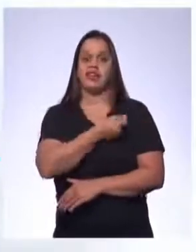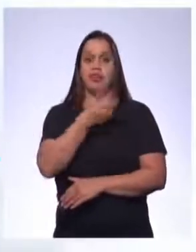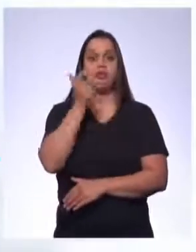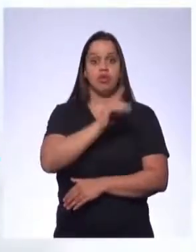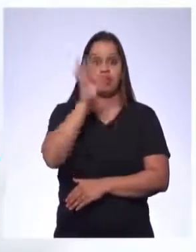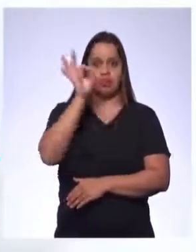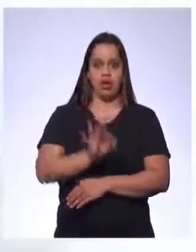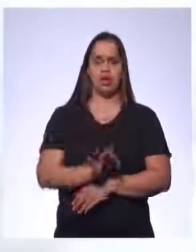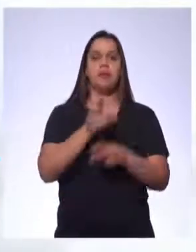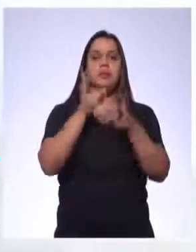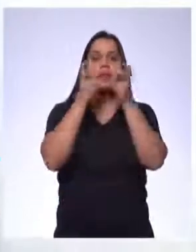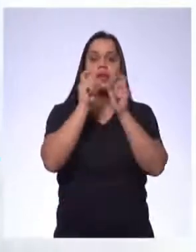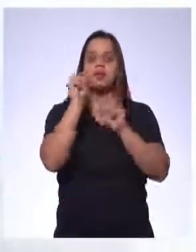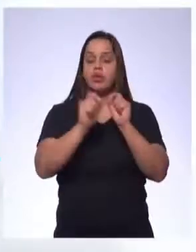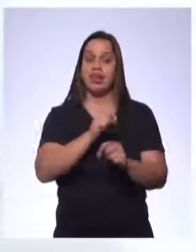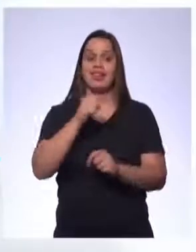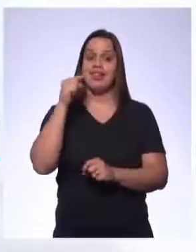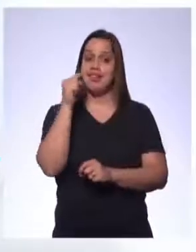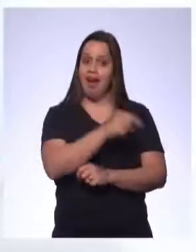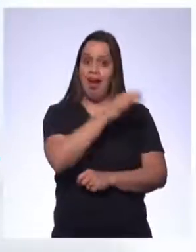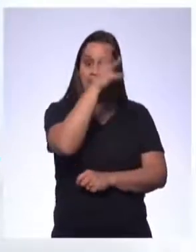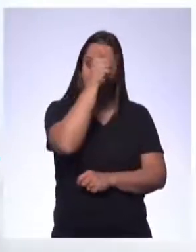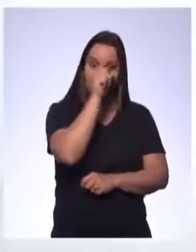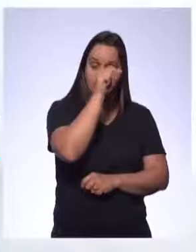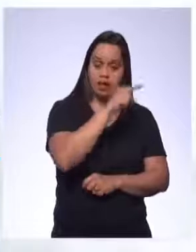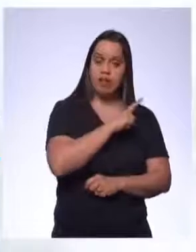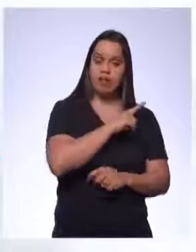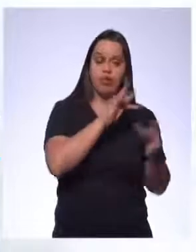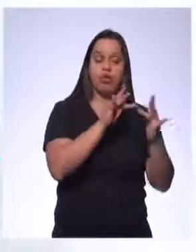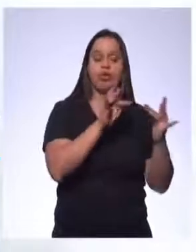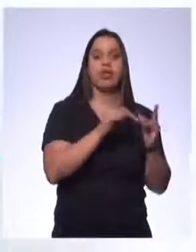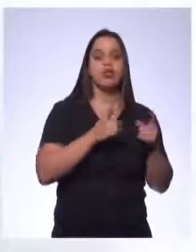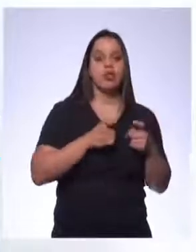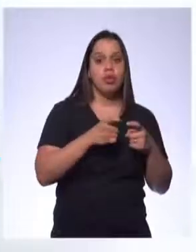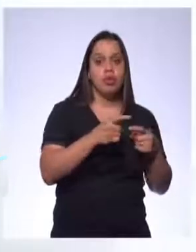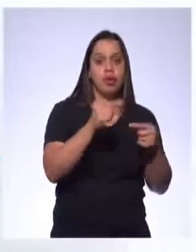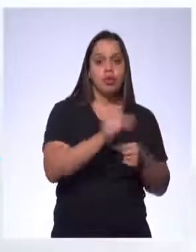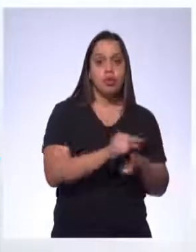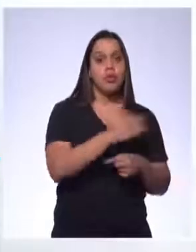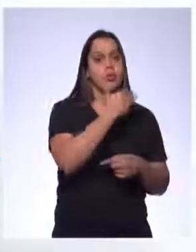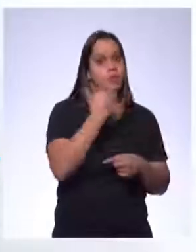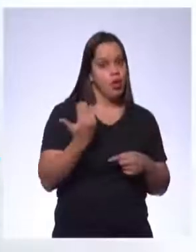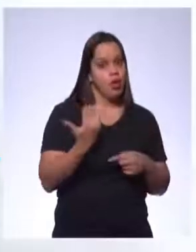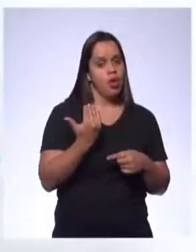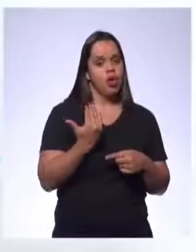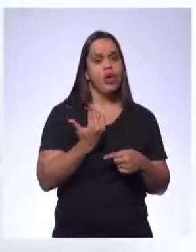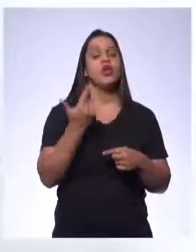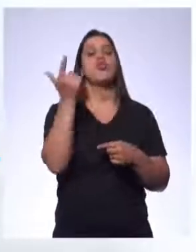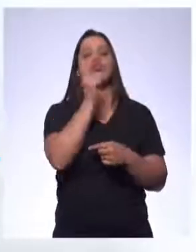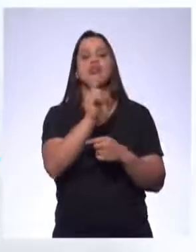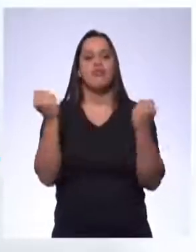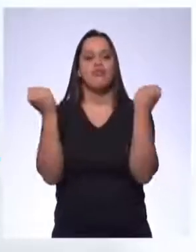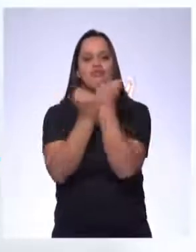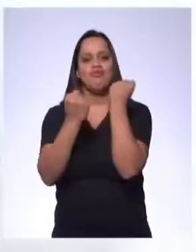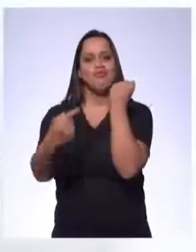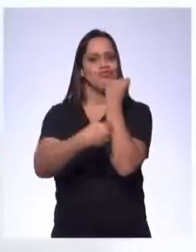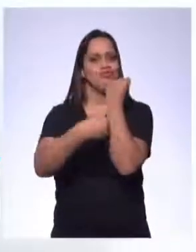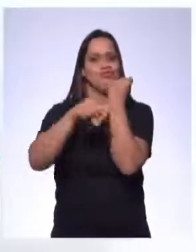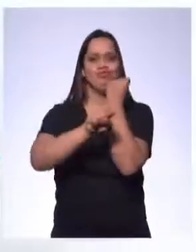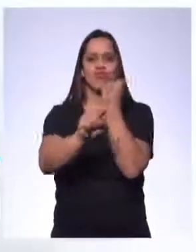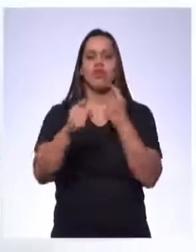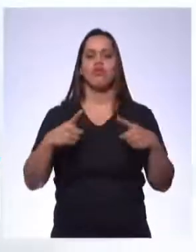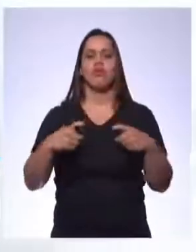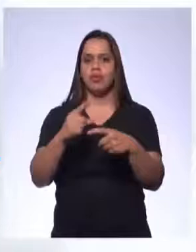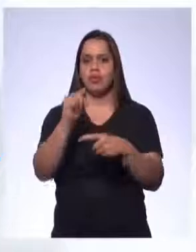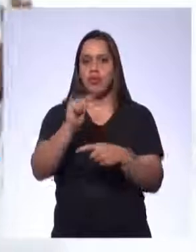certo. Ele percebeu que aquelas que tinham contato com a bactéria morta ficavam imunes a outra bactéria quando tinham contato. Tá? E